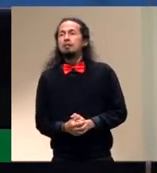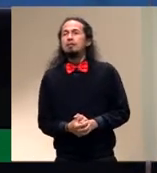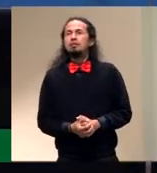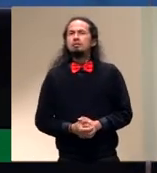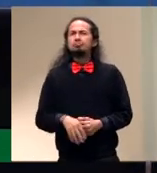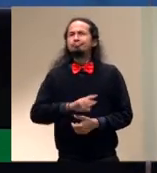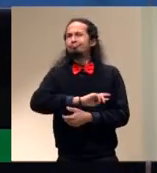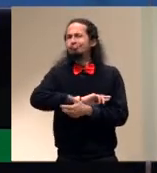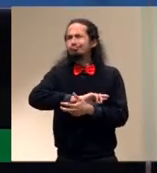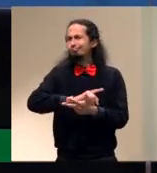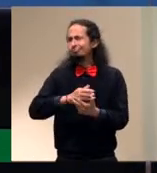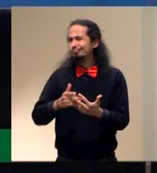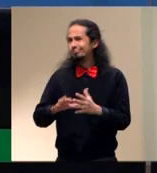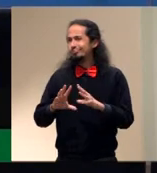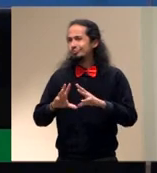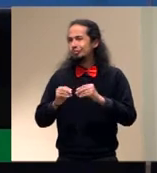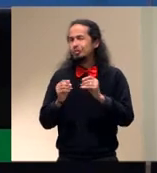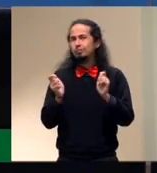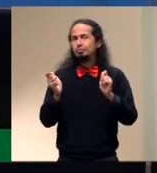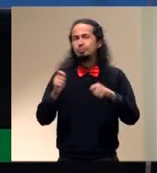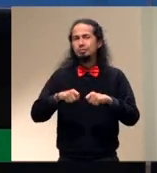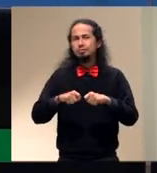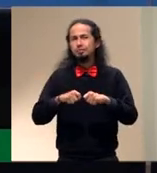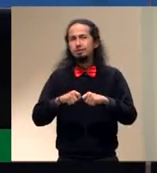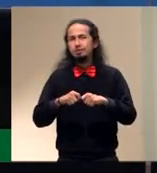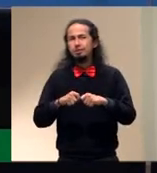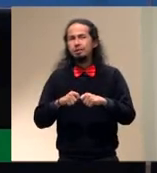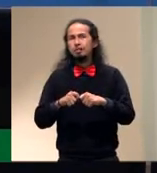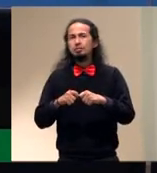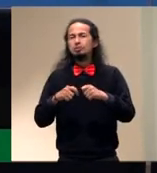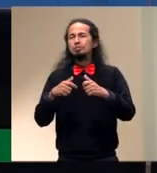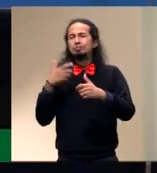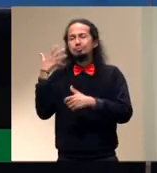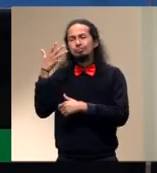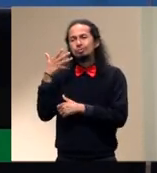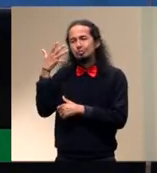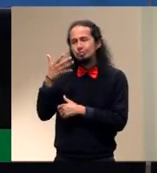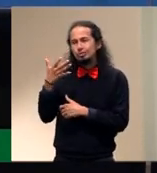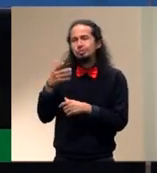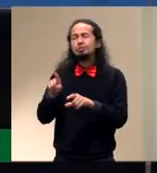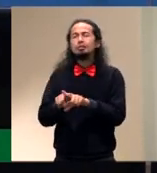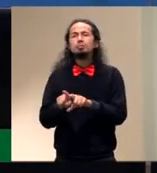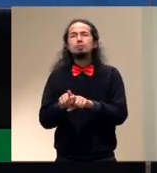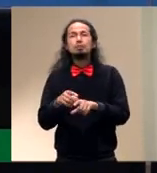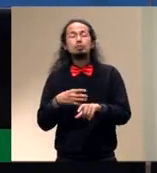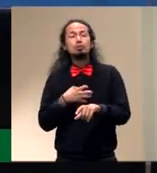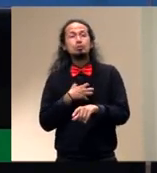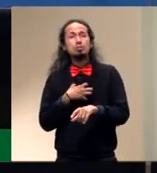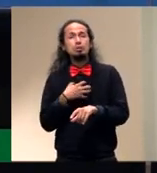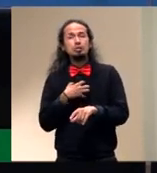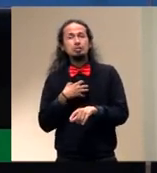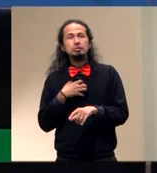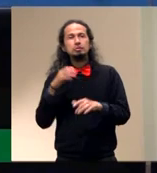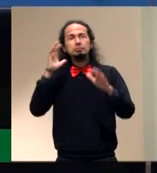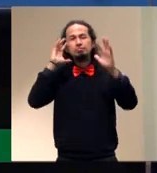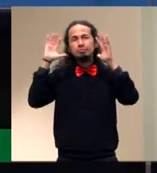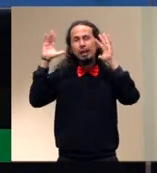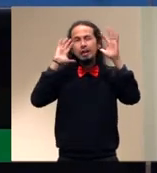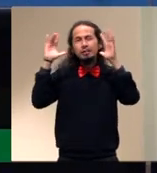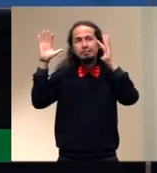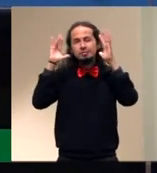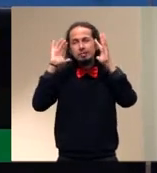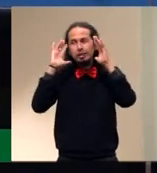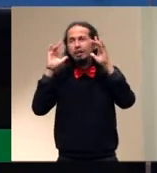discursivas, de experimentar diferentes formas e modos de pensar, né, e